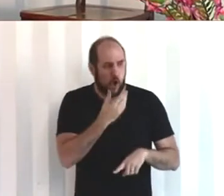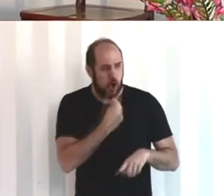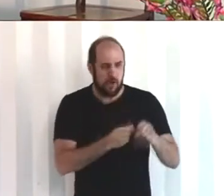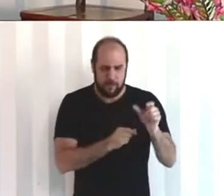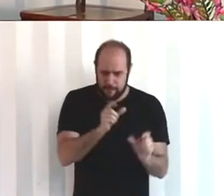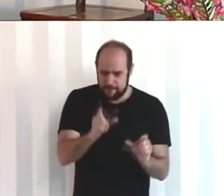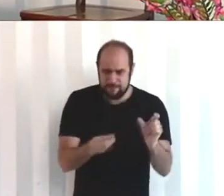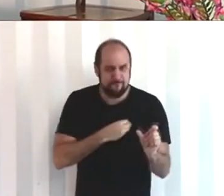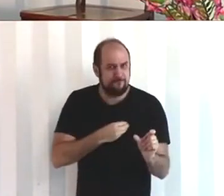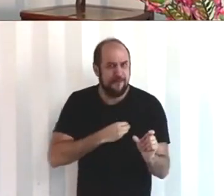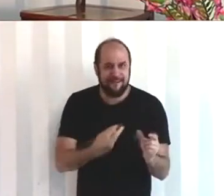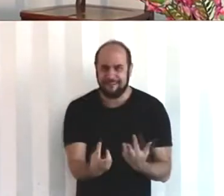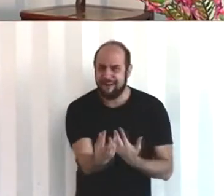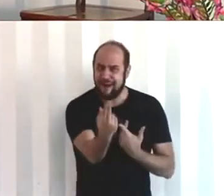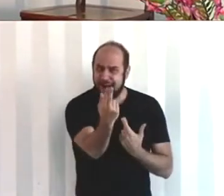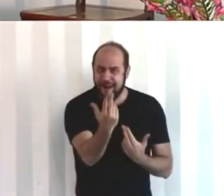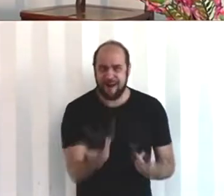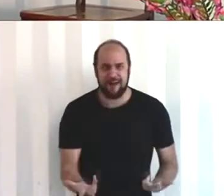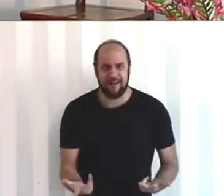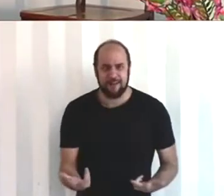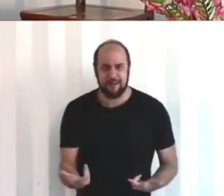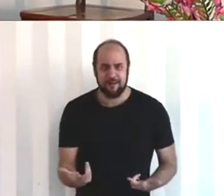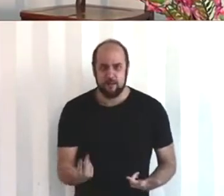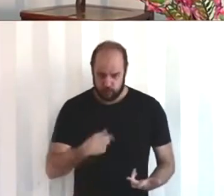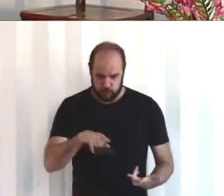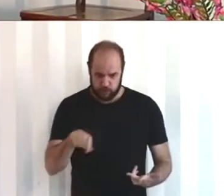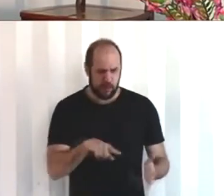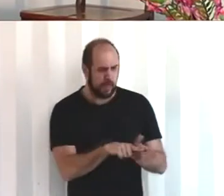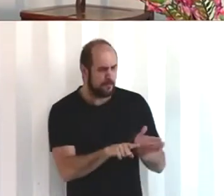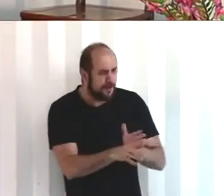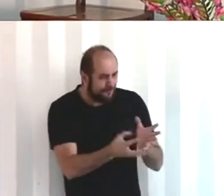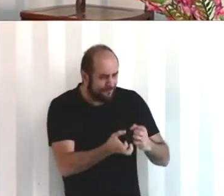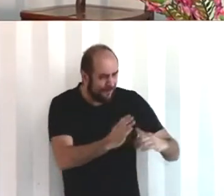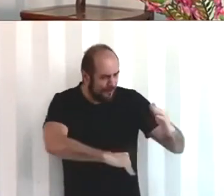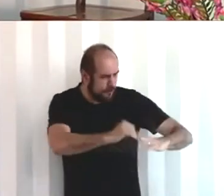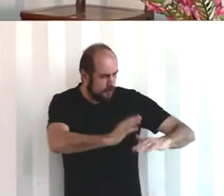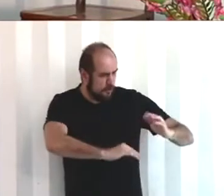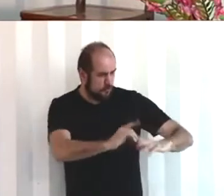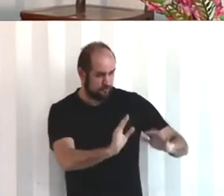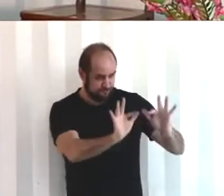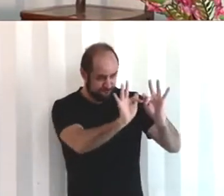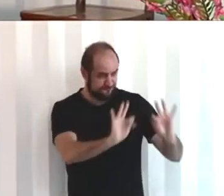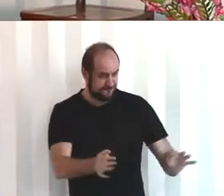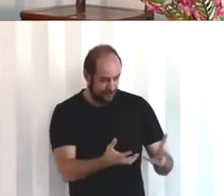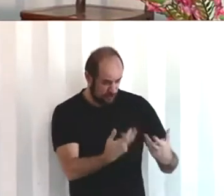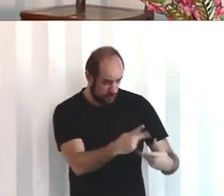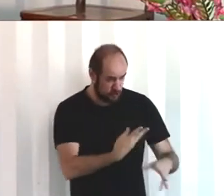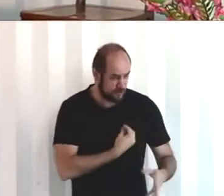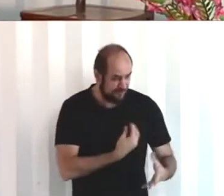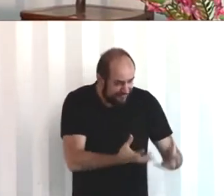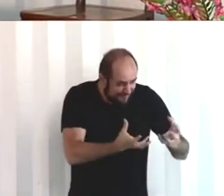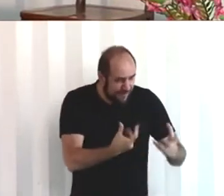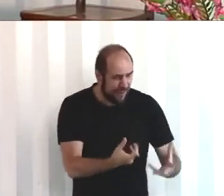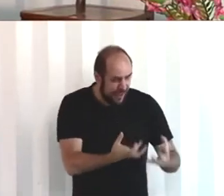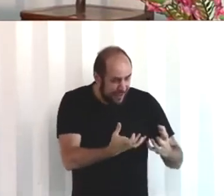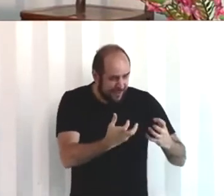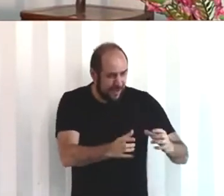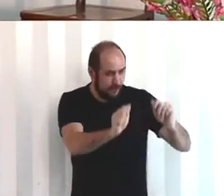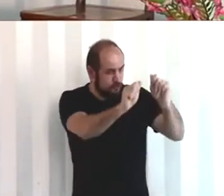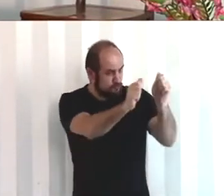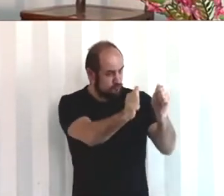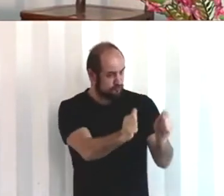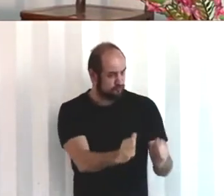e se vocês perguntassem para eles, vocês querem que construam alguma coisa para lembrar vocês? Vocês querem que façam alguma estátua